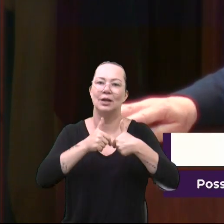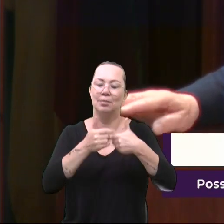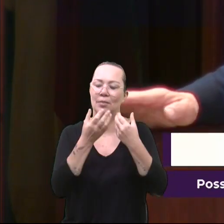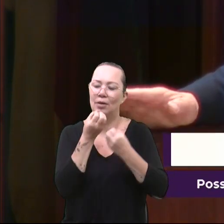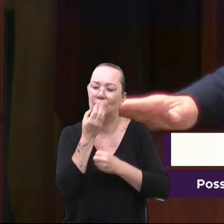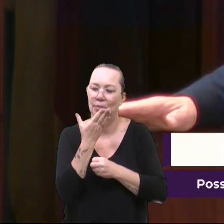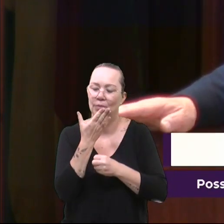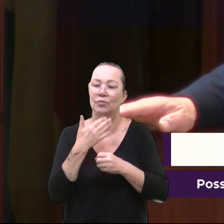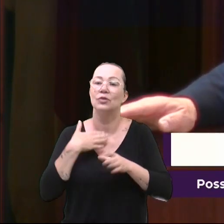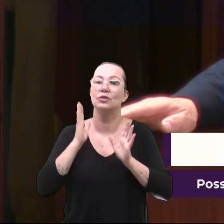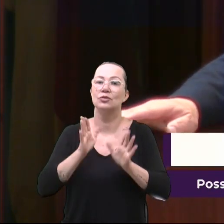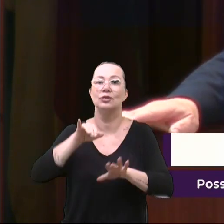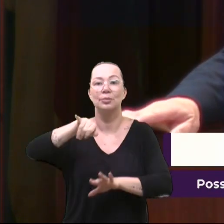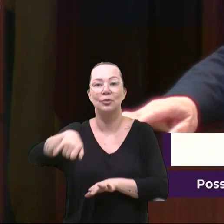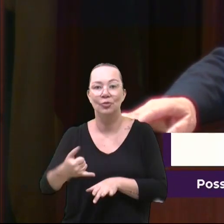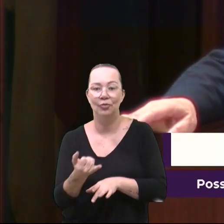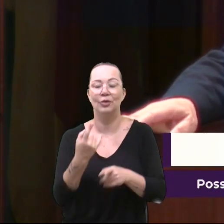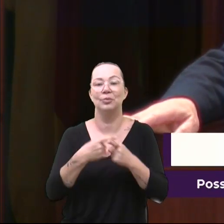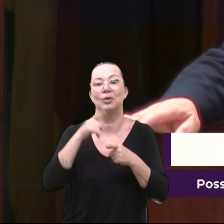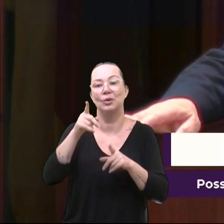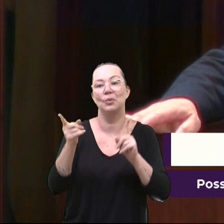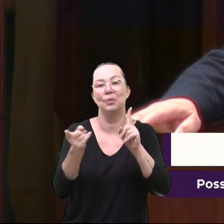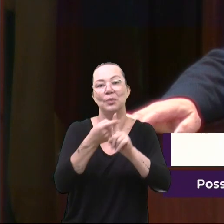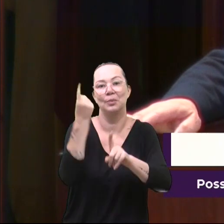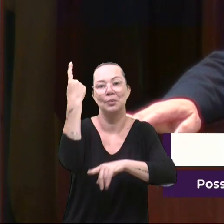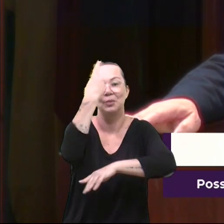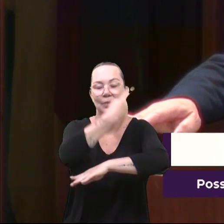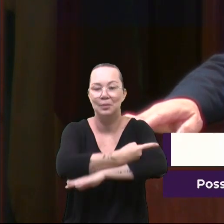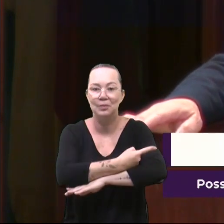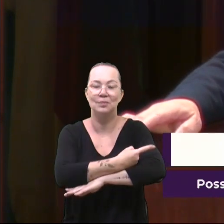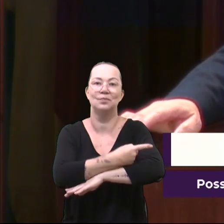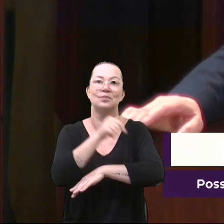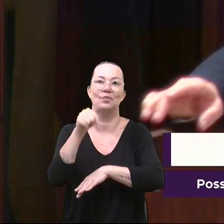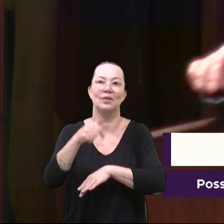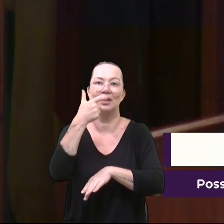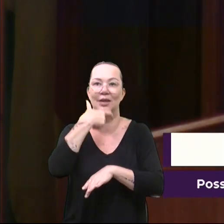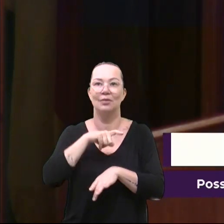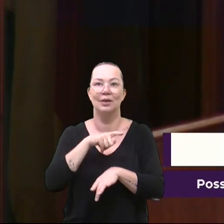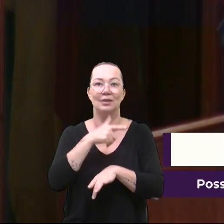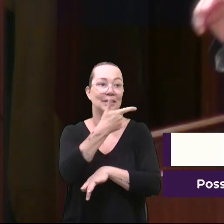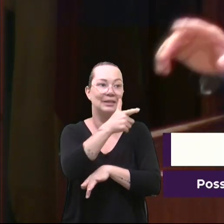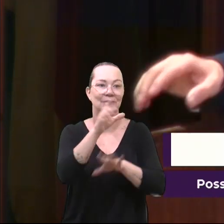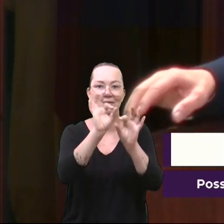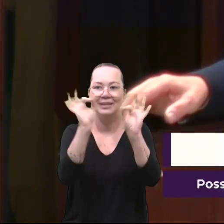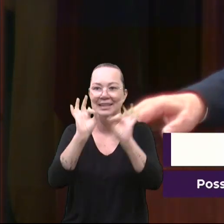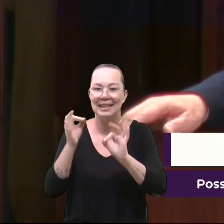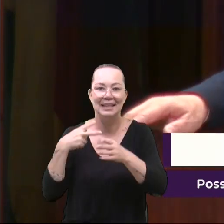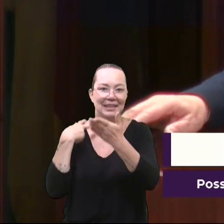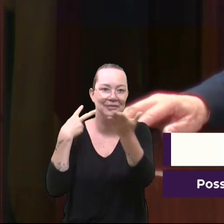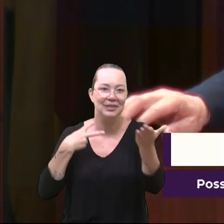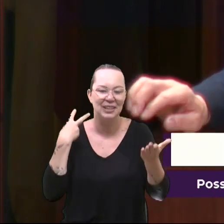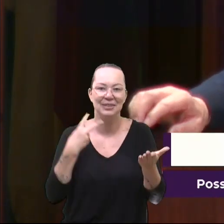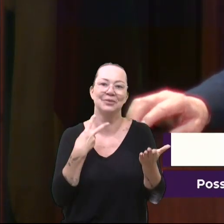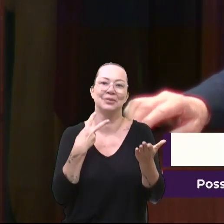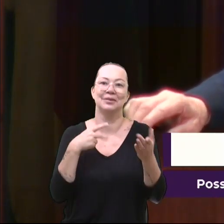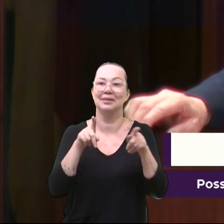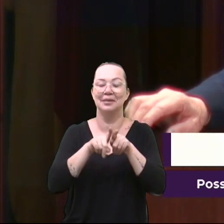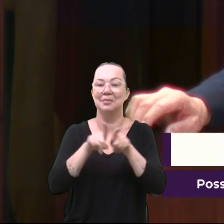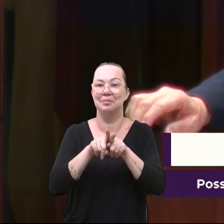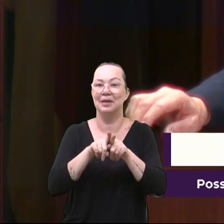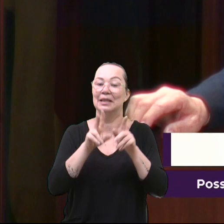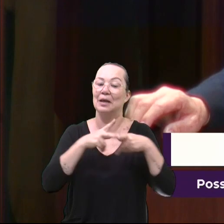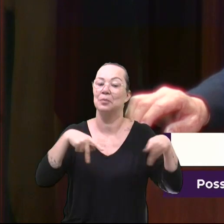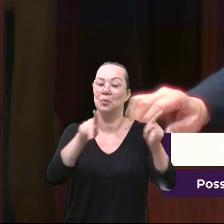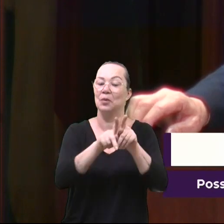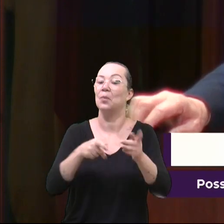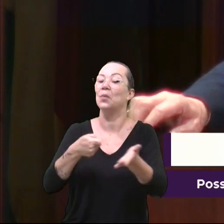aproveito, Marisol, já que é o primeiro dia da tua posse aqui, eu acho que não teve um vereador que não foi cobrado pela população em